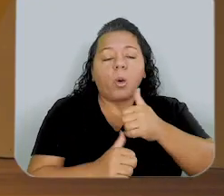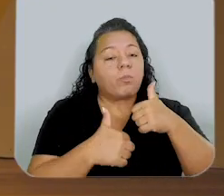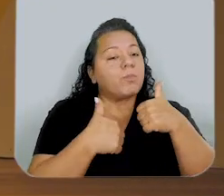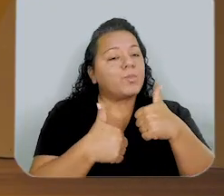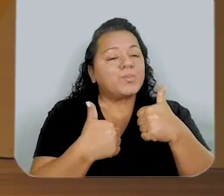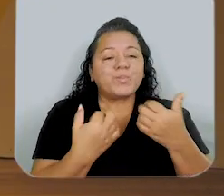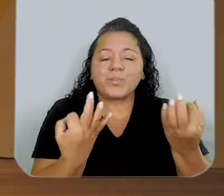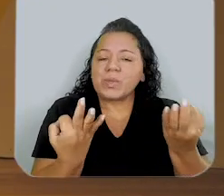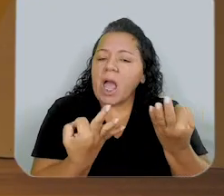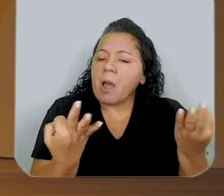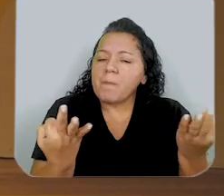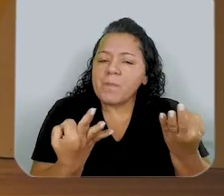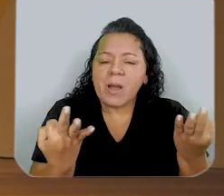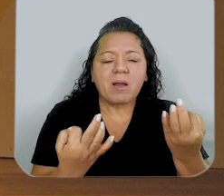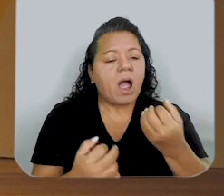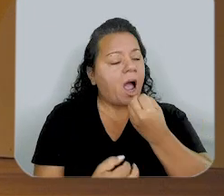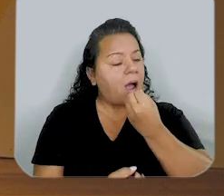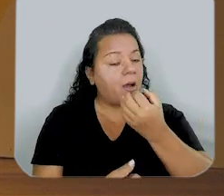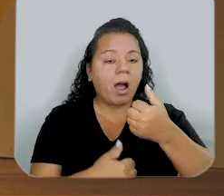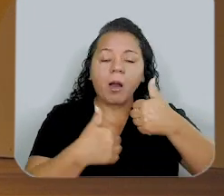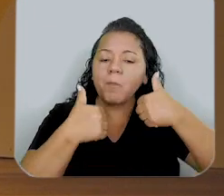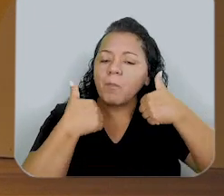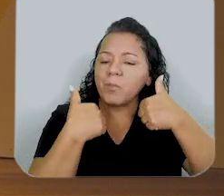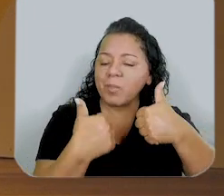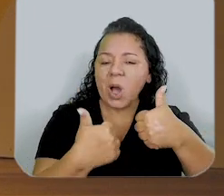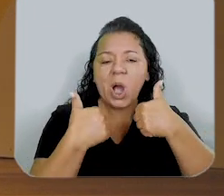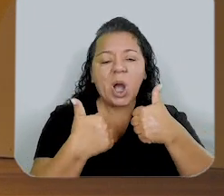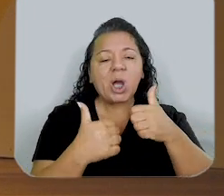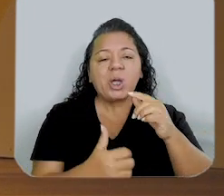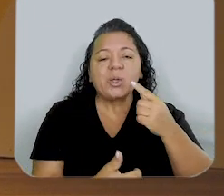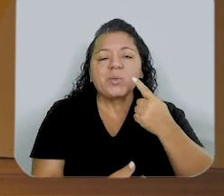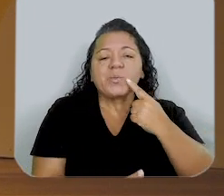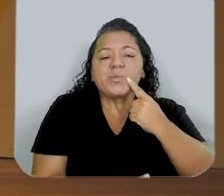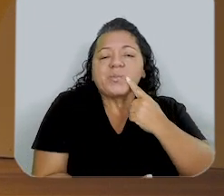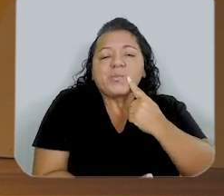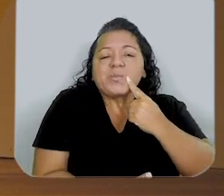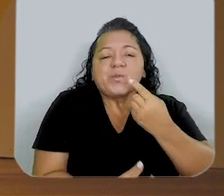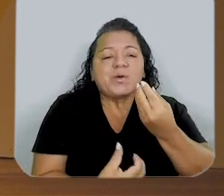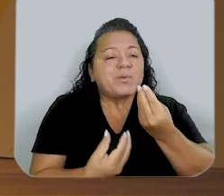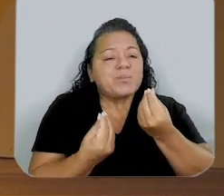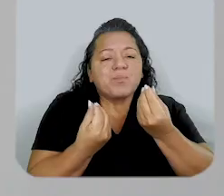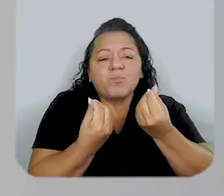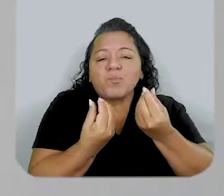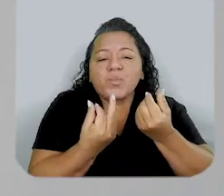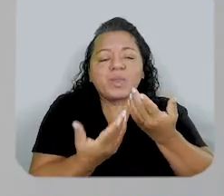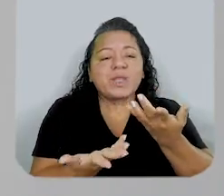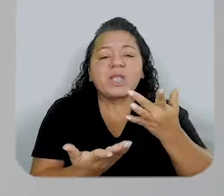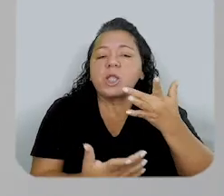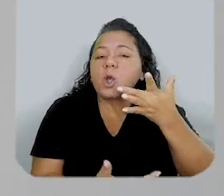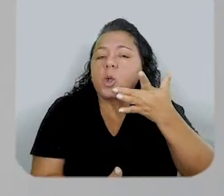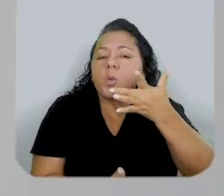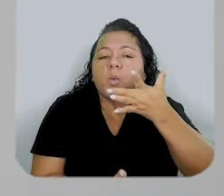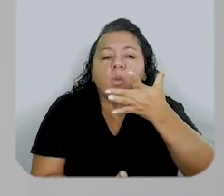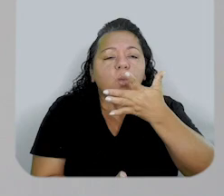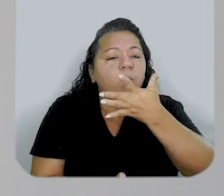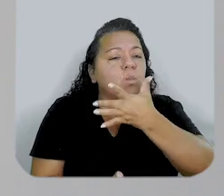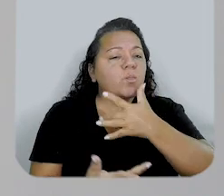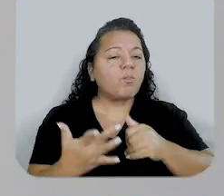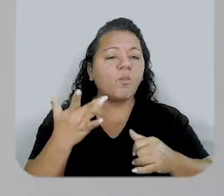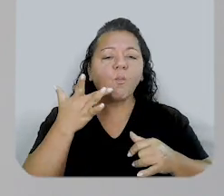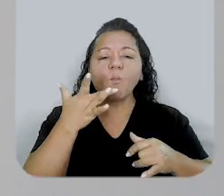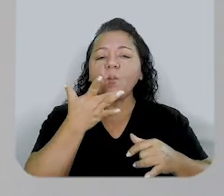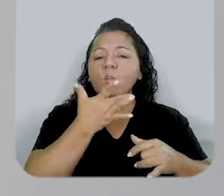eles elogiam, dizem que é um sabor diferente, é muito gostoso, que ainda não